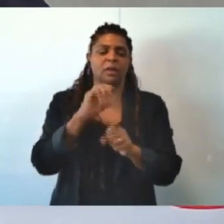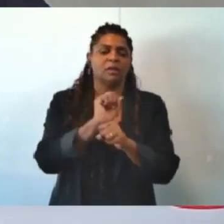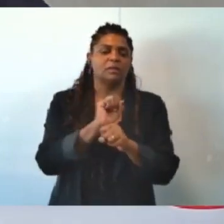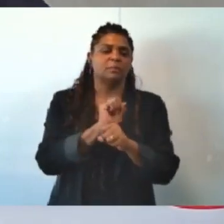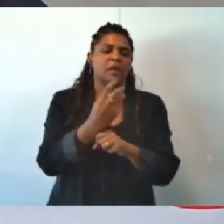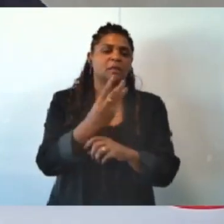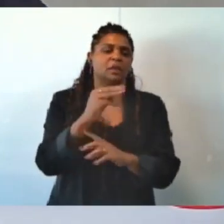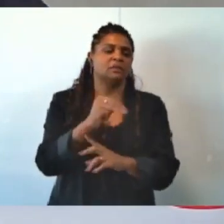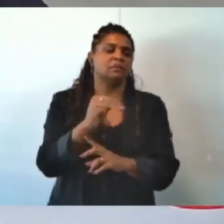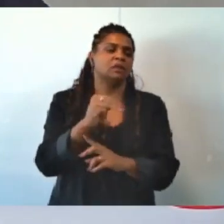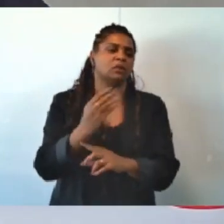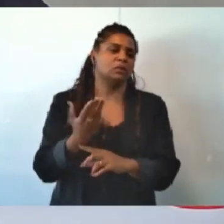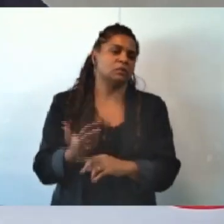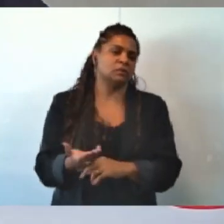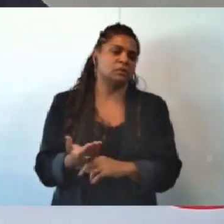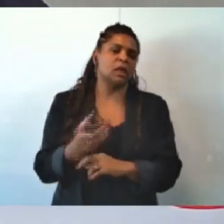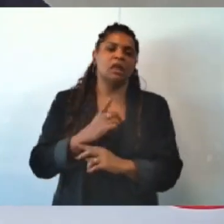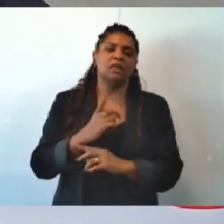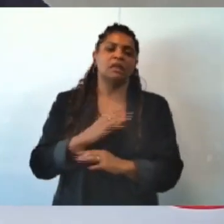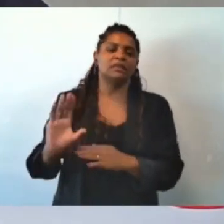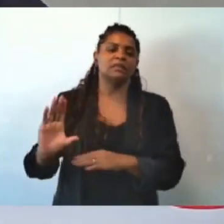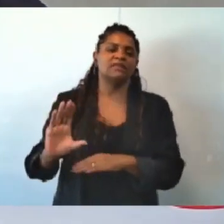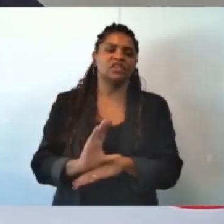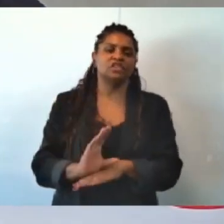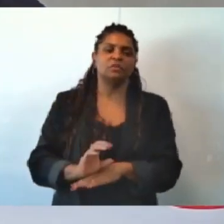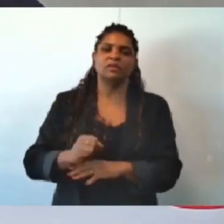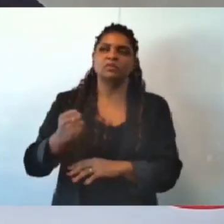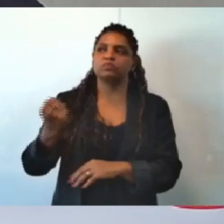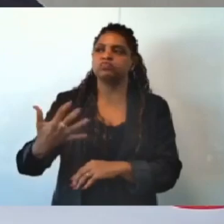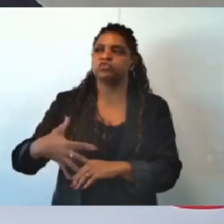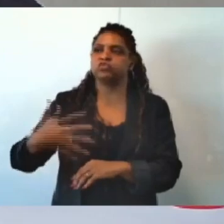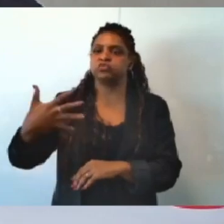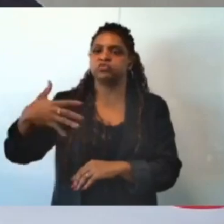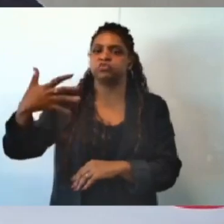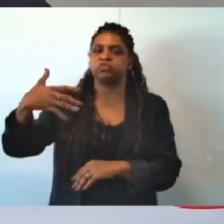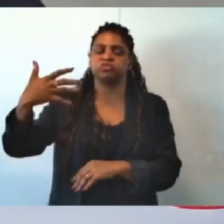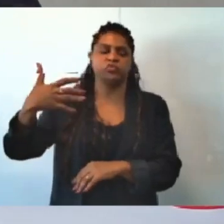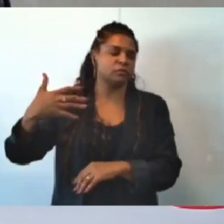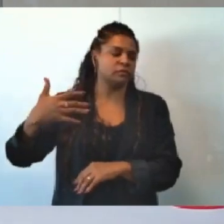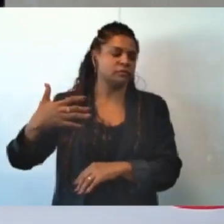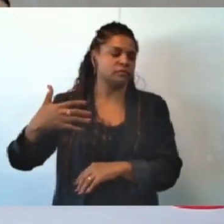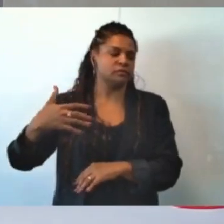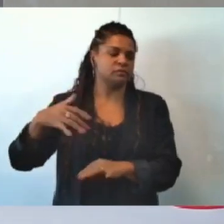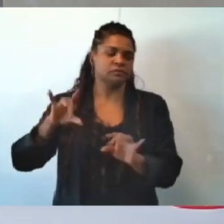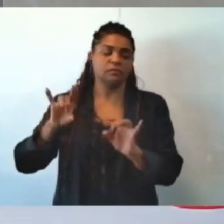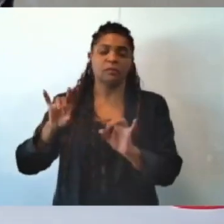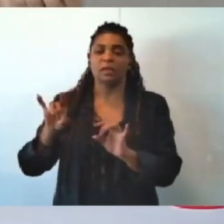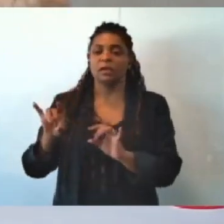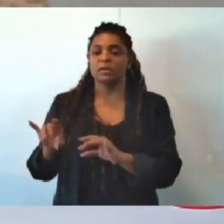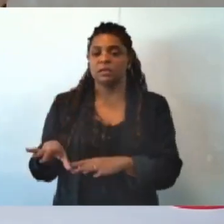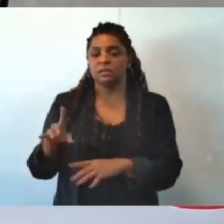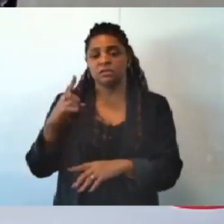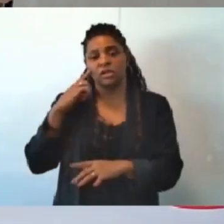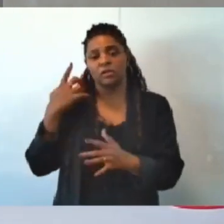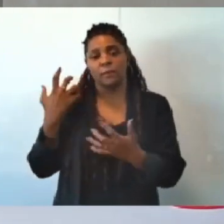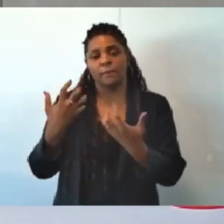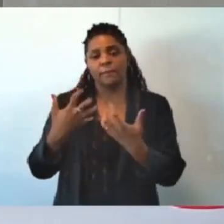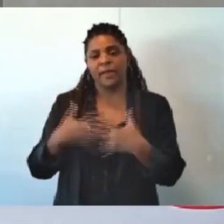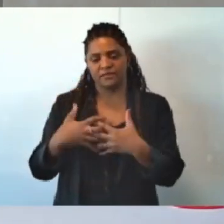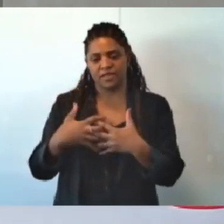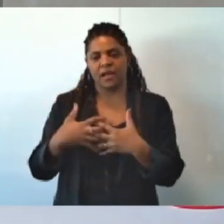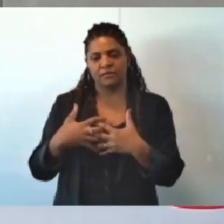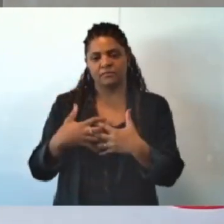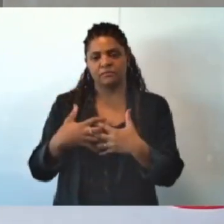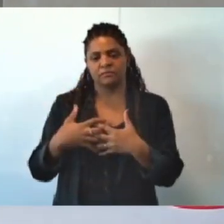investimento milionário, né? E deixar, obviamente, né, de pensar que tão próximo também, né,